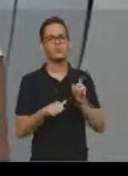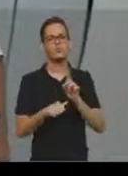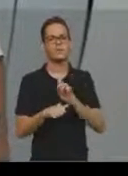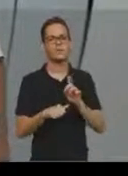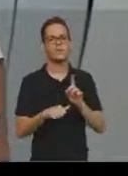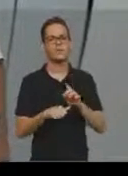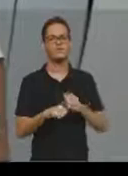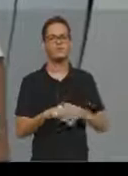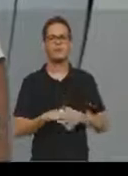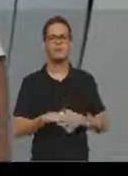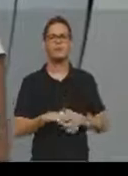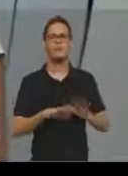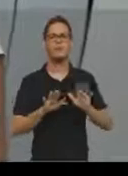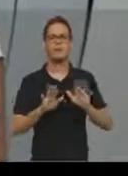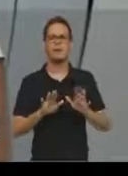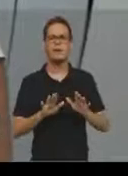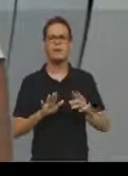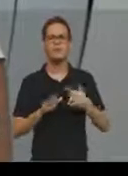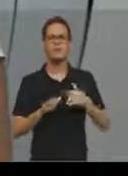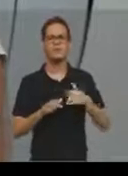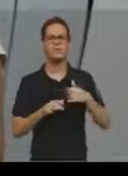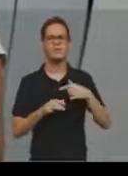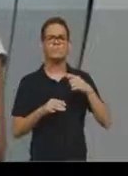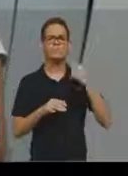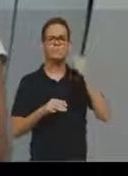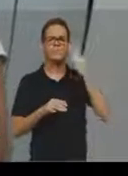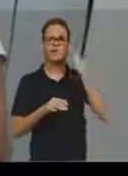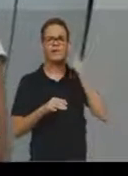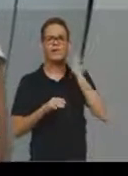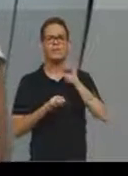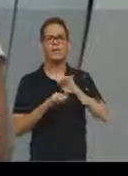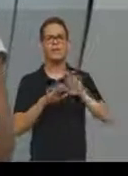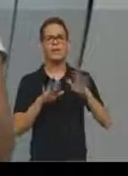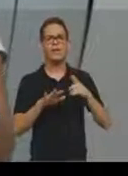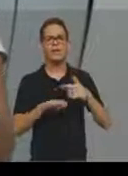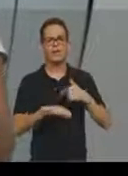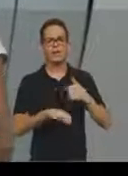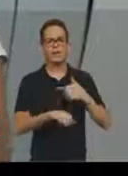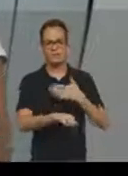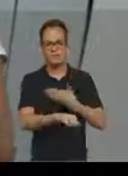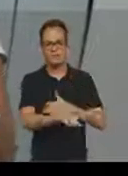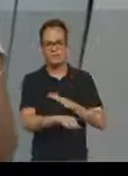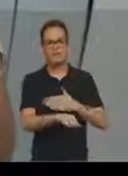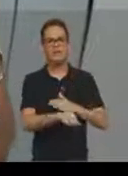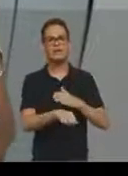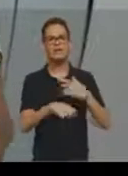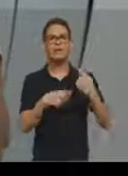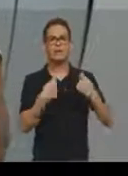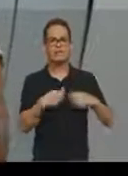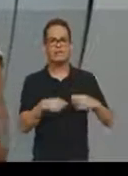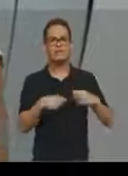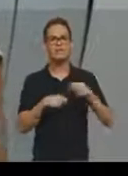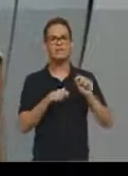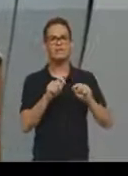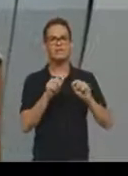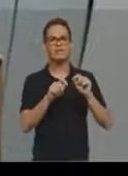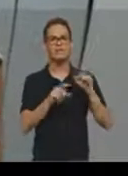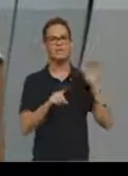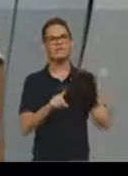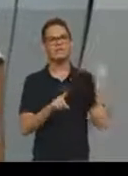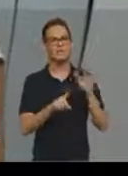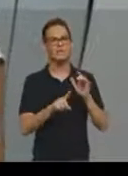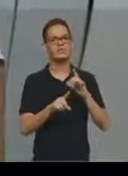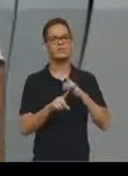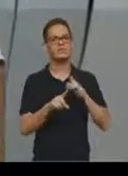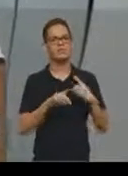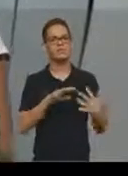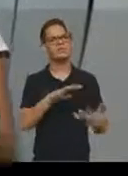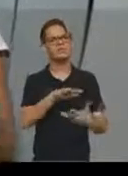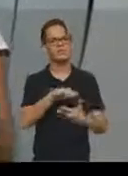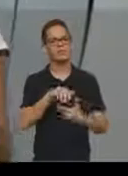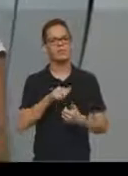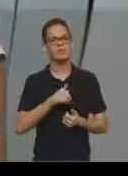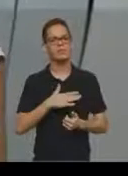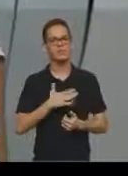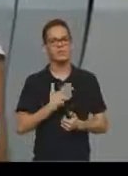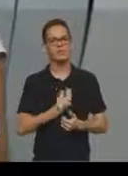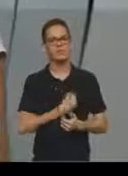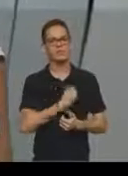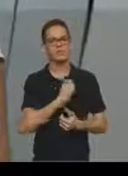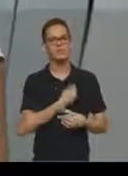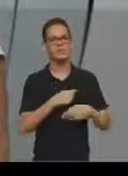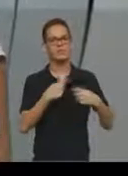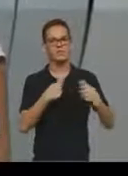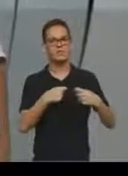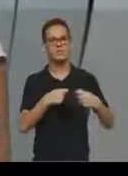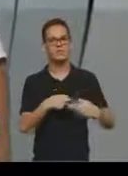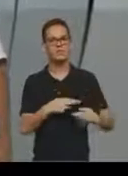sozinho, claro que não, mas eu entender que as minhas ações, elas têm uma interferência direta no mundo em que eu vivo e eu tenho